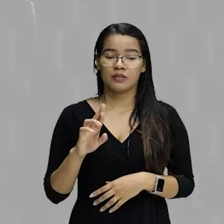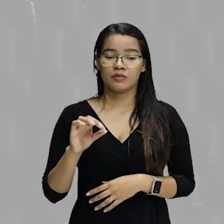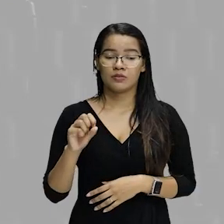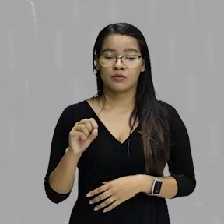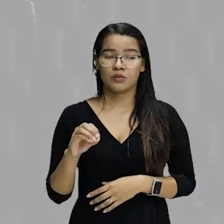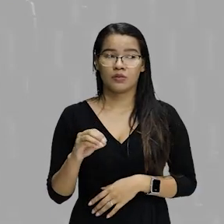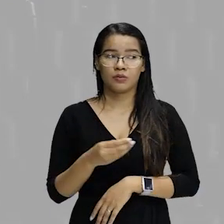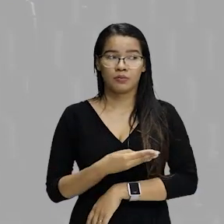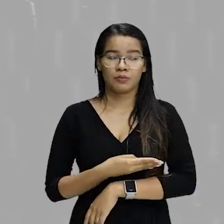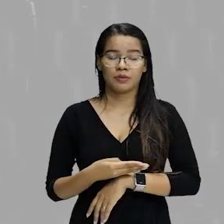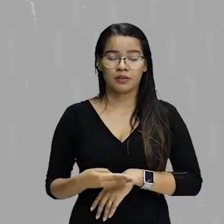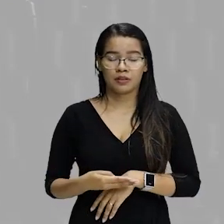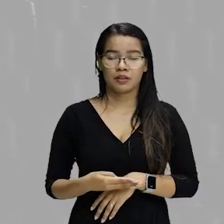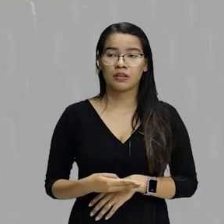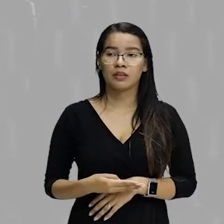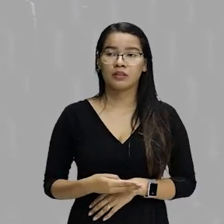versos